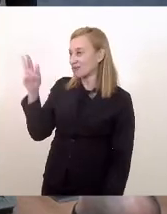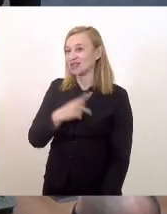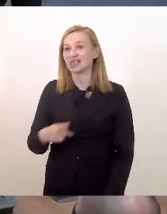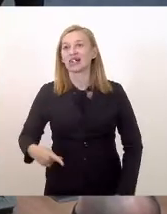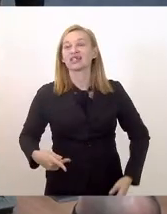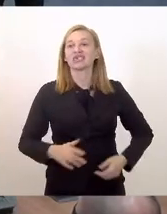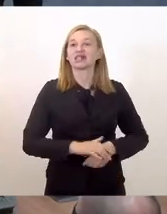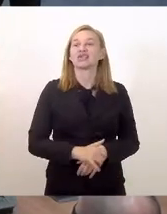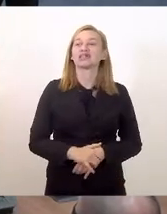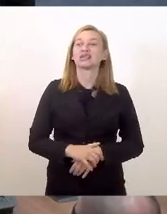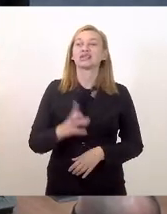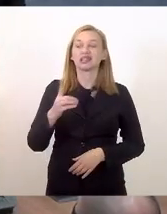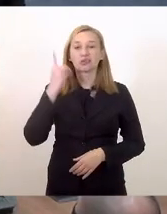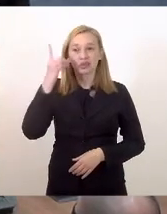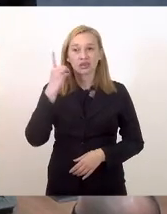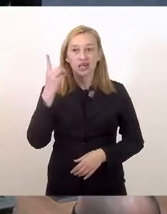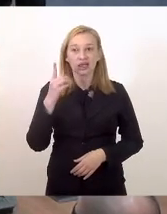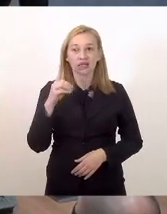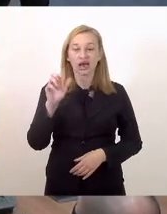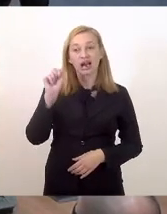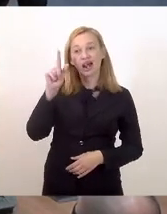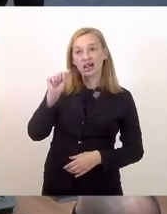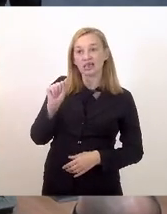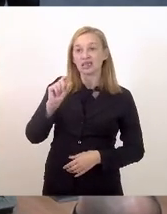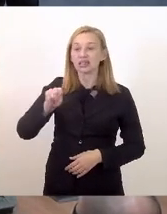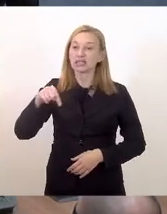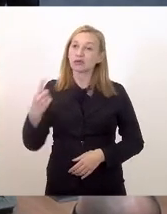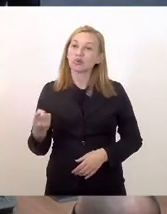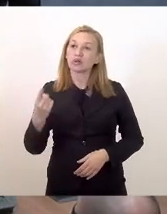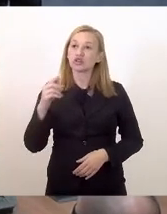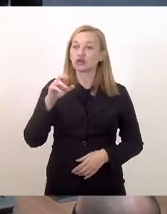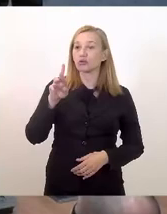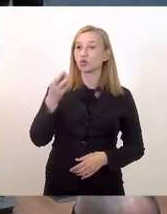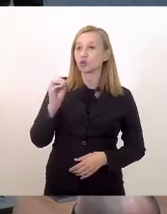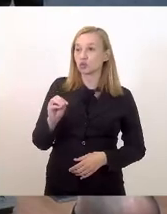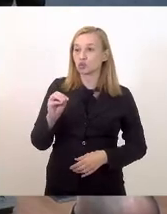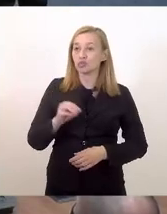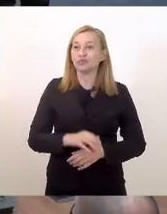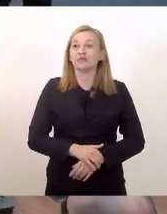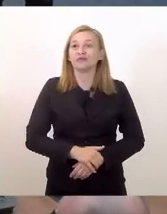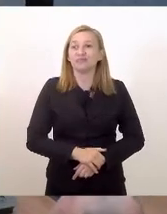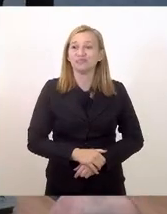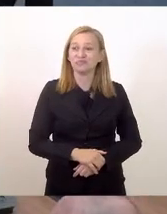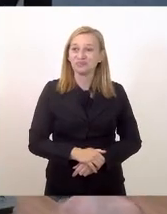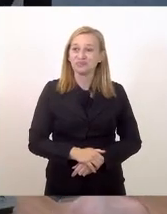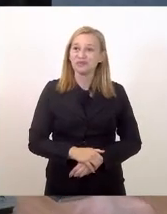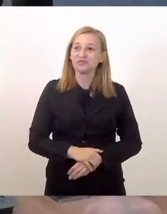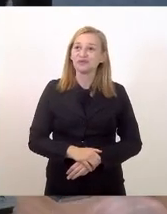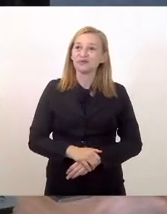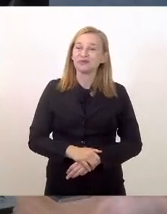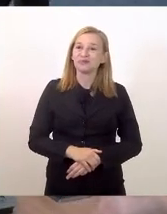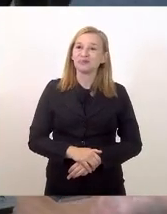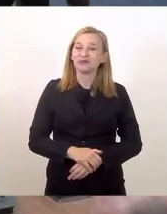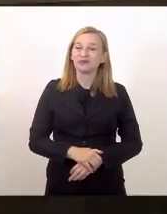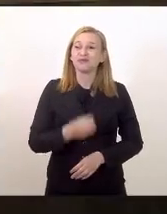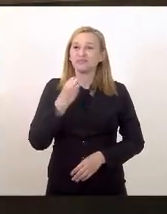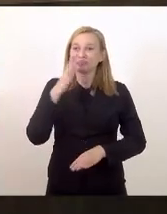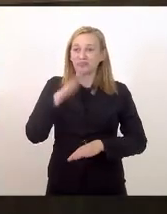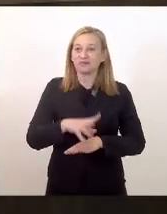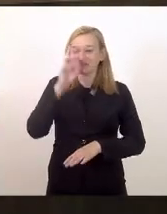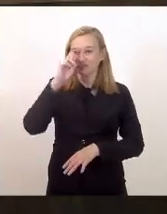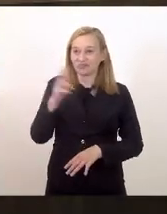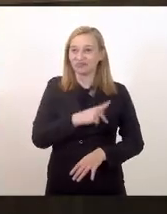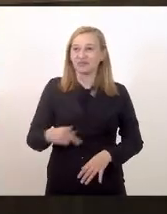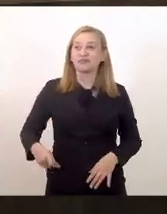Obrigada. Deputada Alana, em seguida, enfermeira e Bruna. Bruno. Boa tarde, presidente. Boa